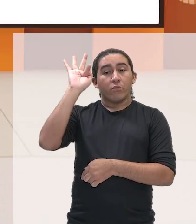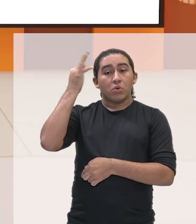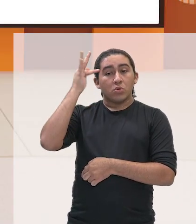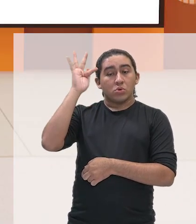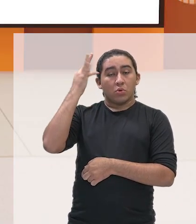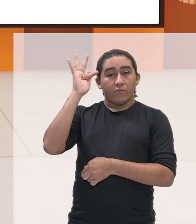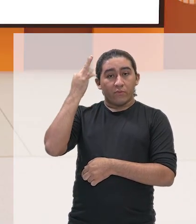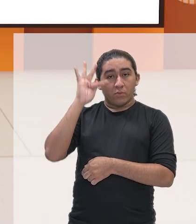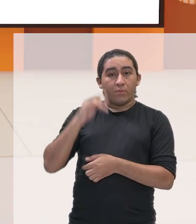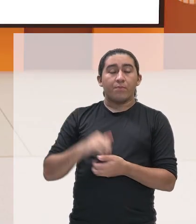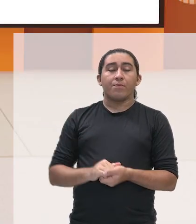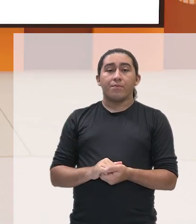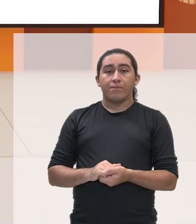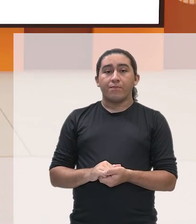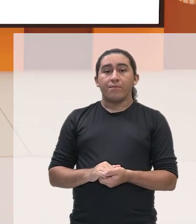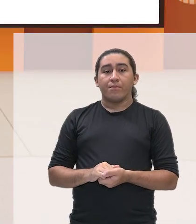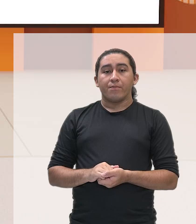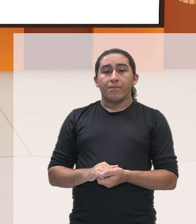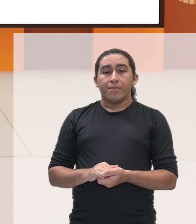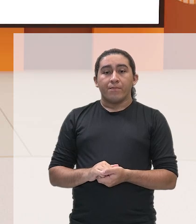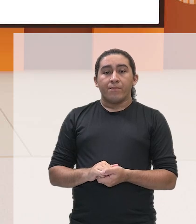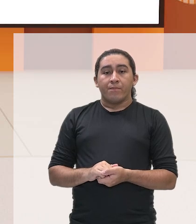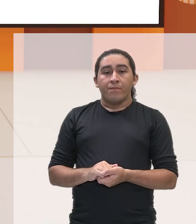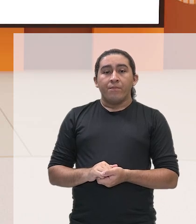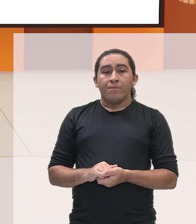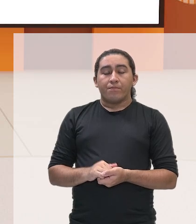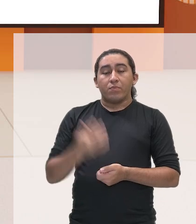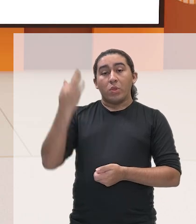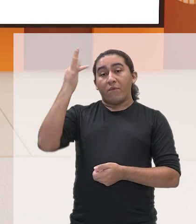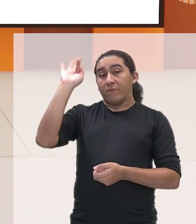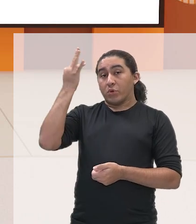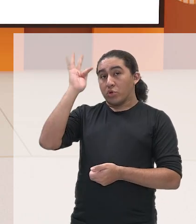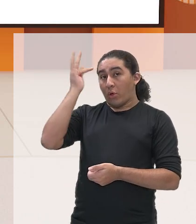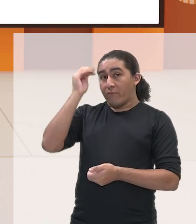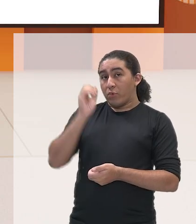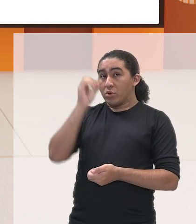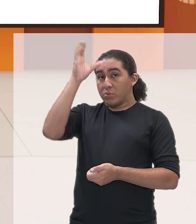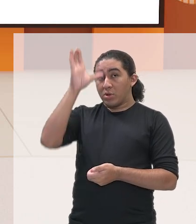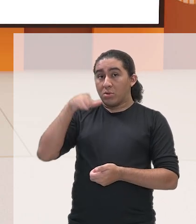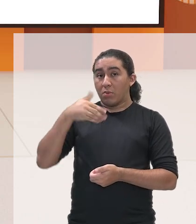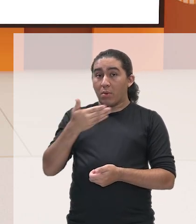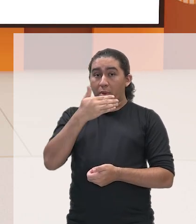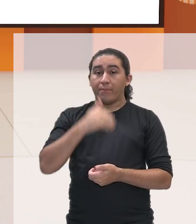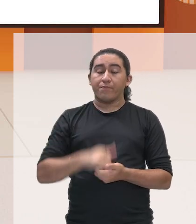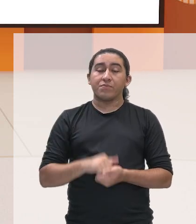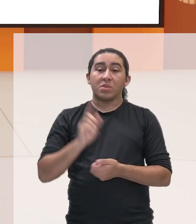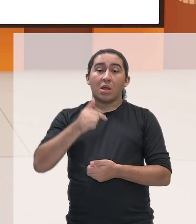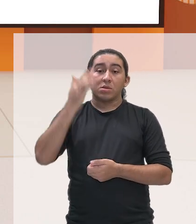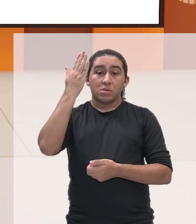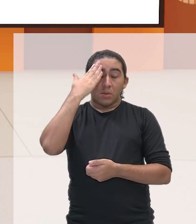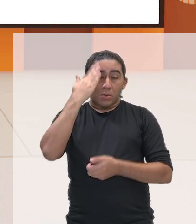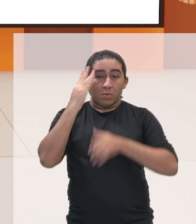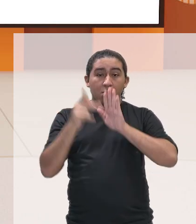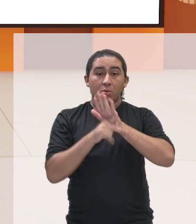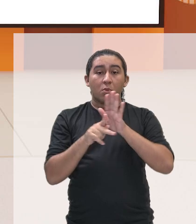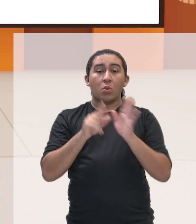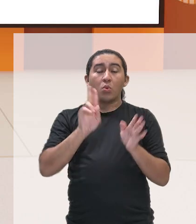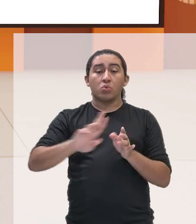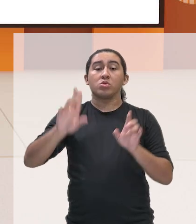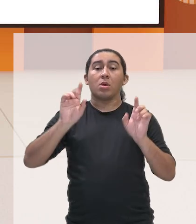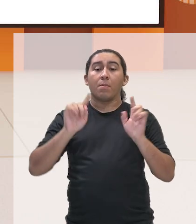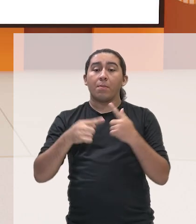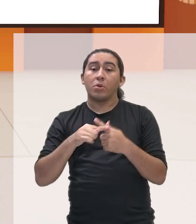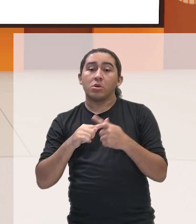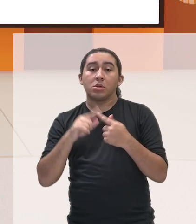chamado conhecimento filosófico. Conhecimento filosófico é aquele saber obtido graças